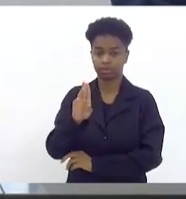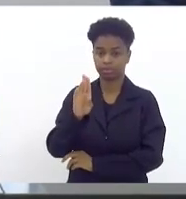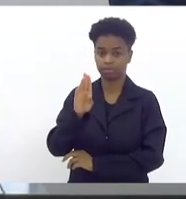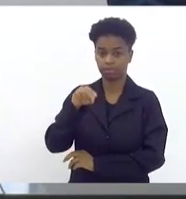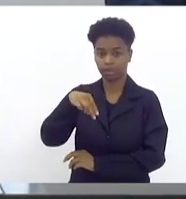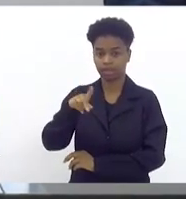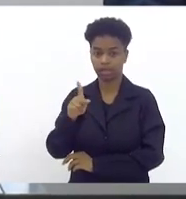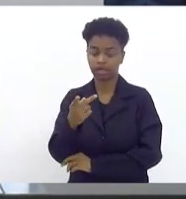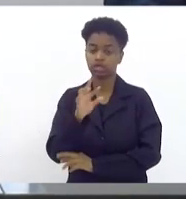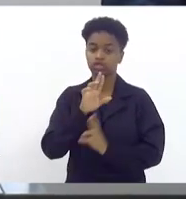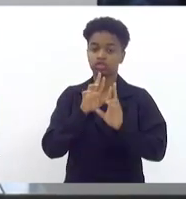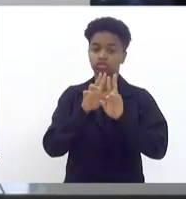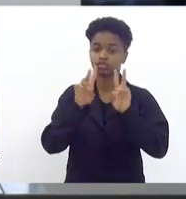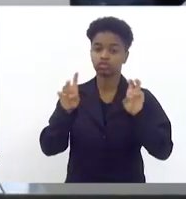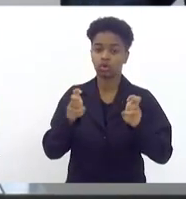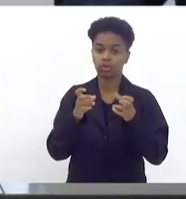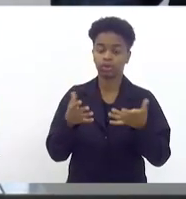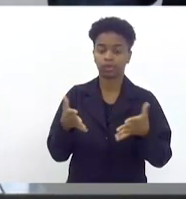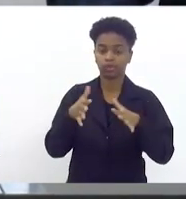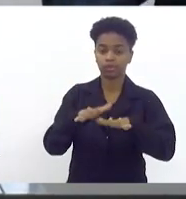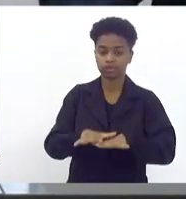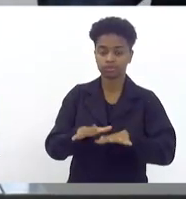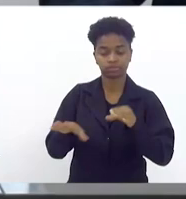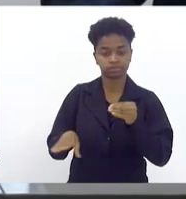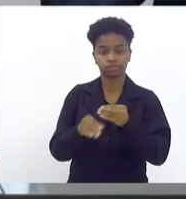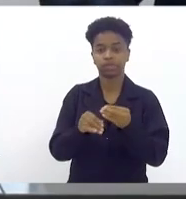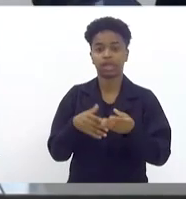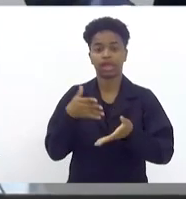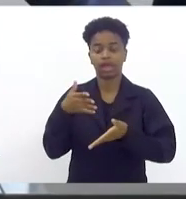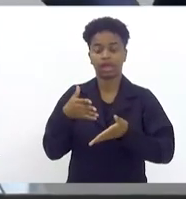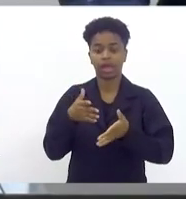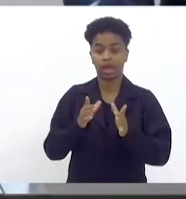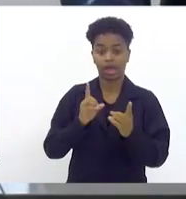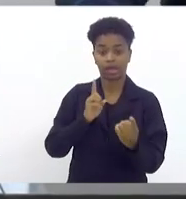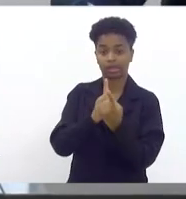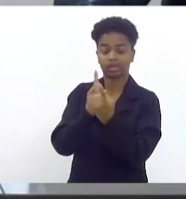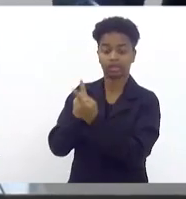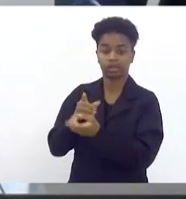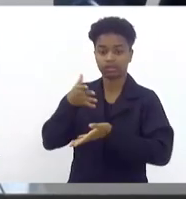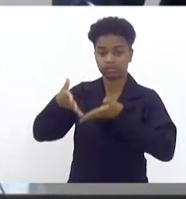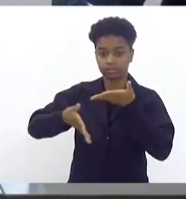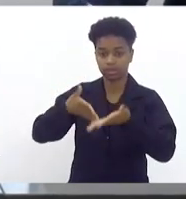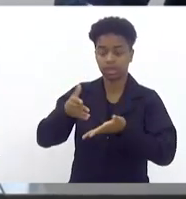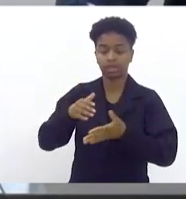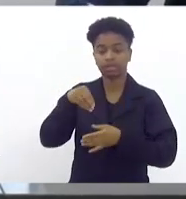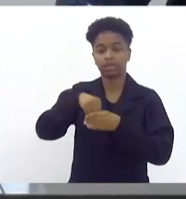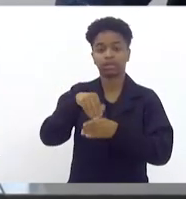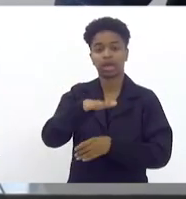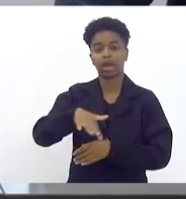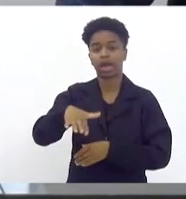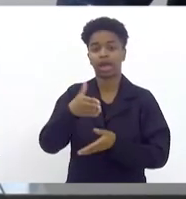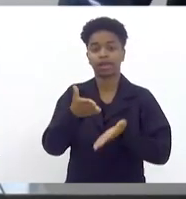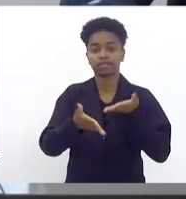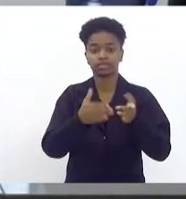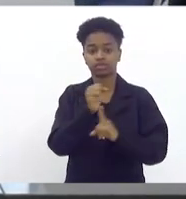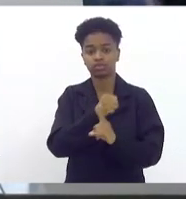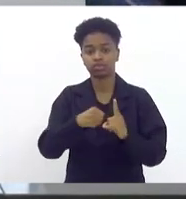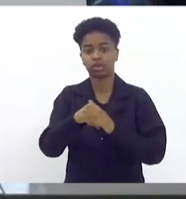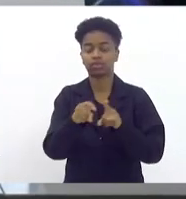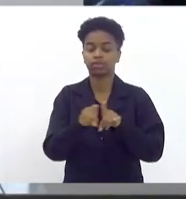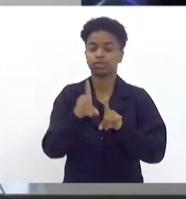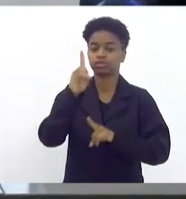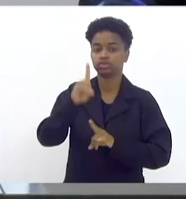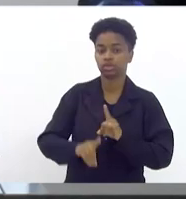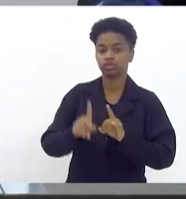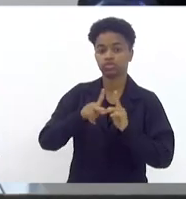a inclusão do atendimento em línguas de sinais nos trabalhos de assistência social e direitos humanos desenvolvidos no âmbito do